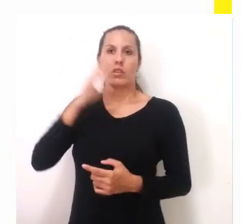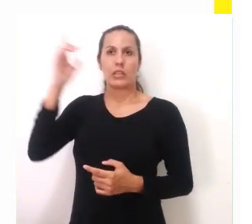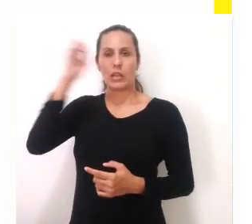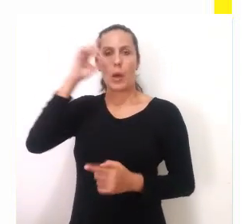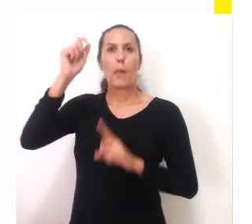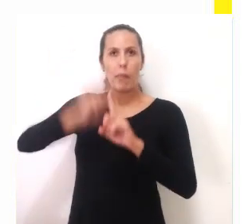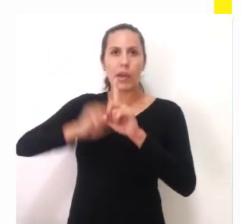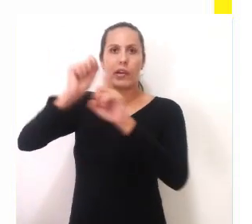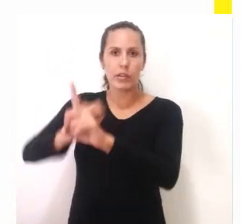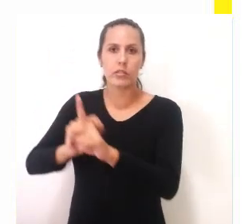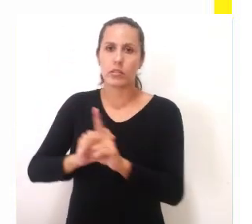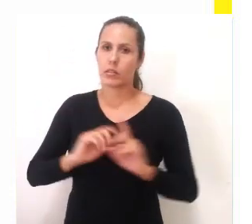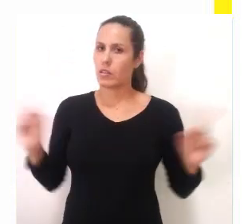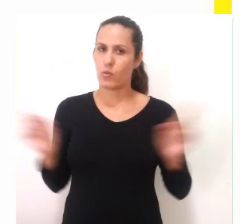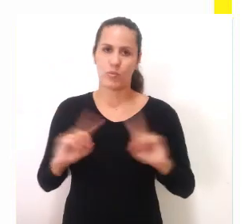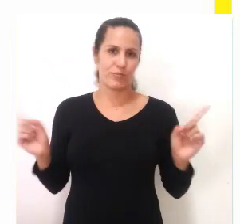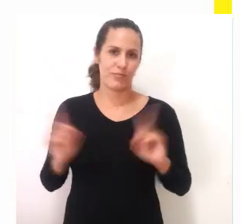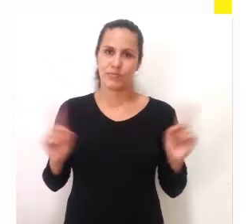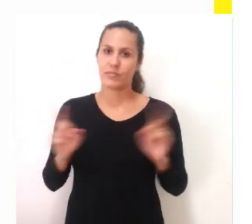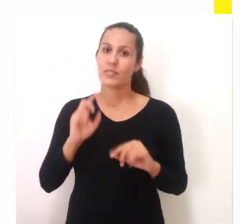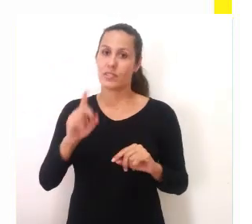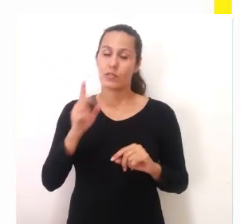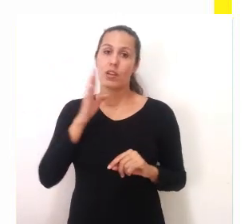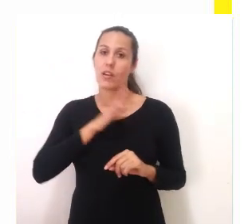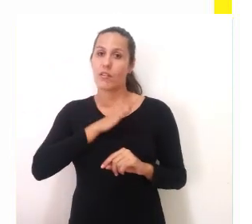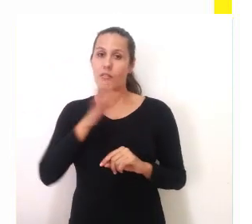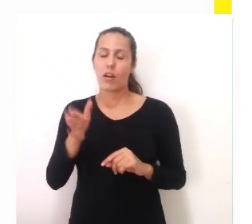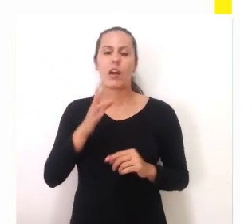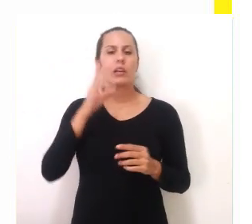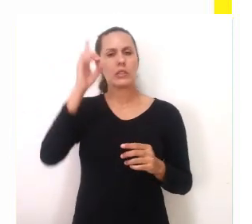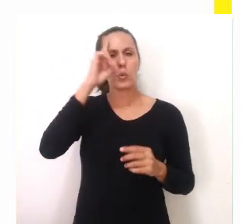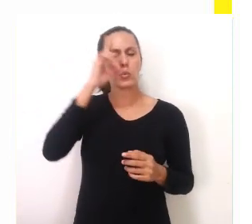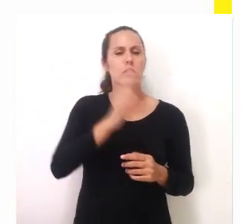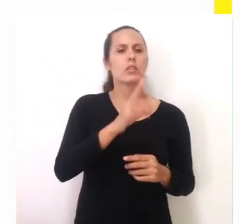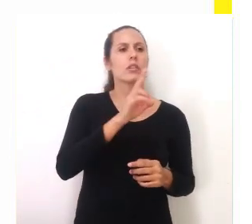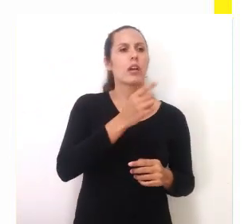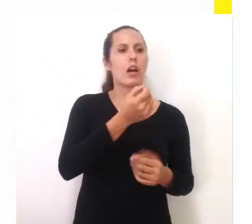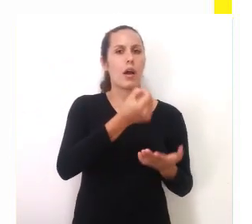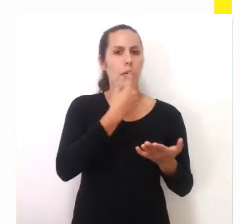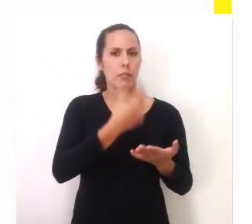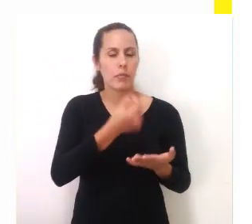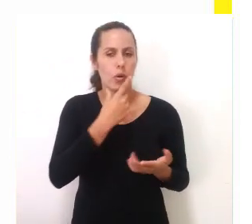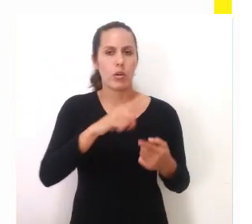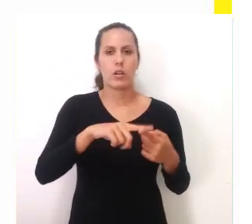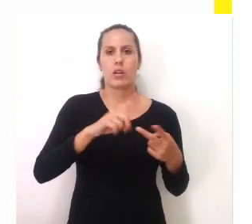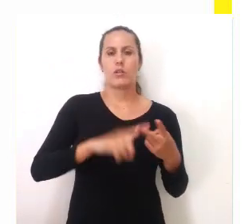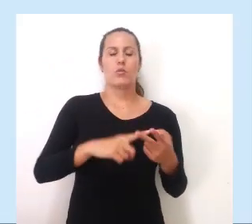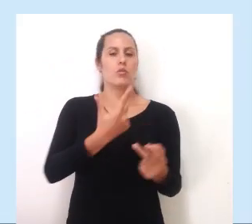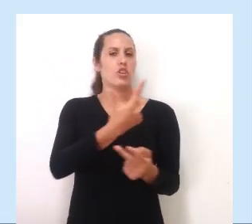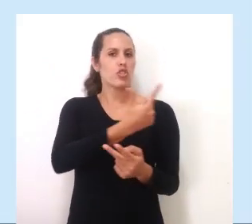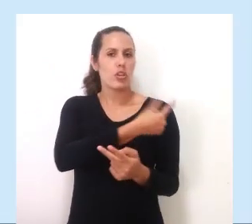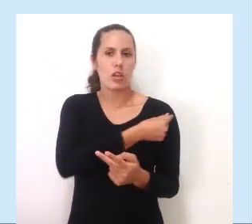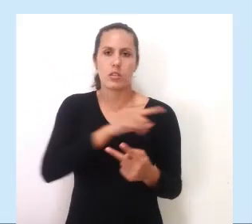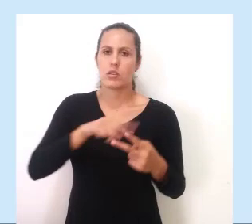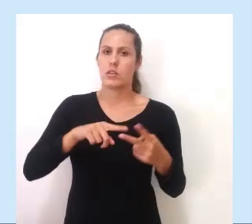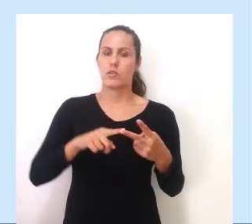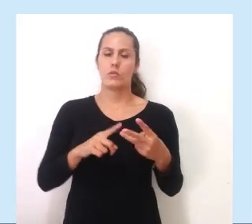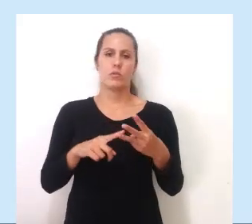contínuo, ok? Se você quer um uso contínuo, você vai em busca da pílula oral, você vai em busca